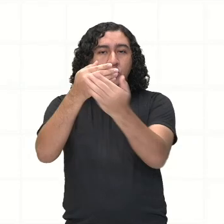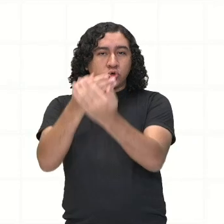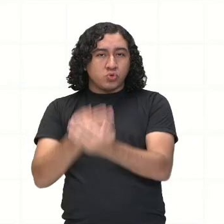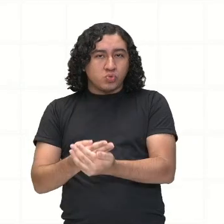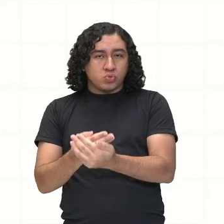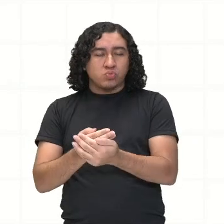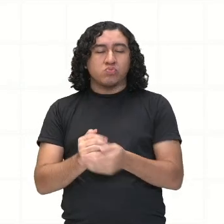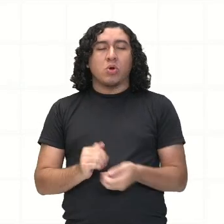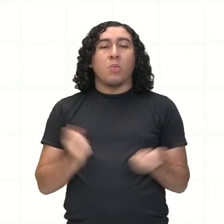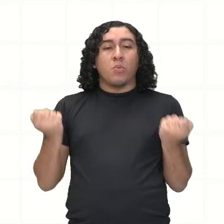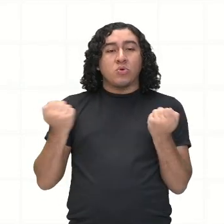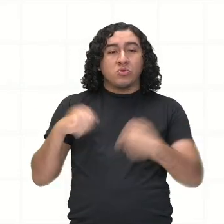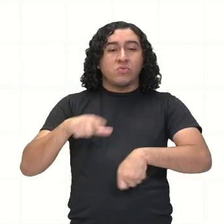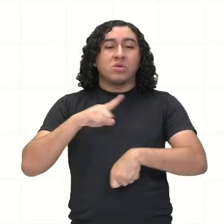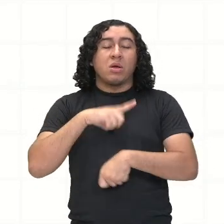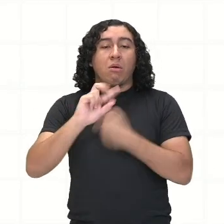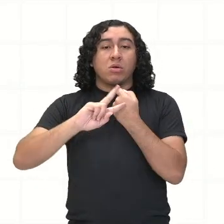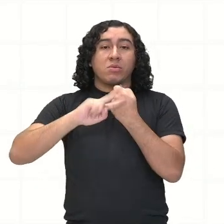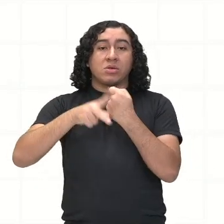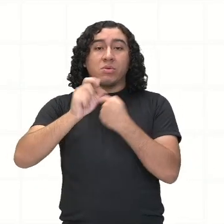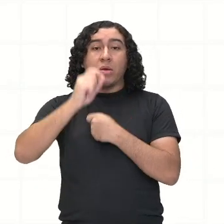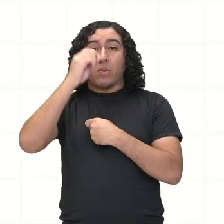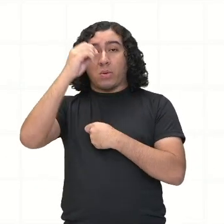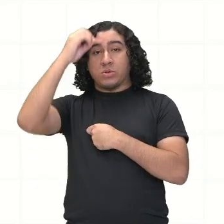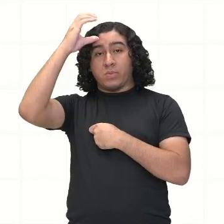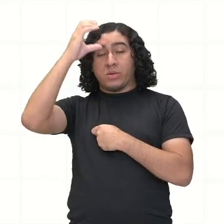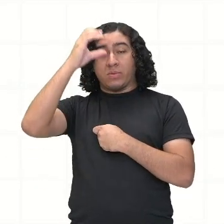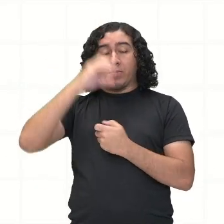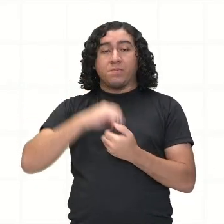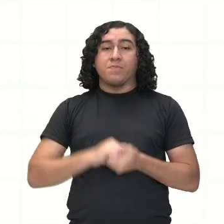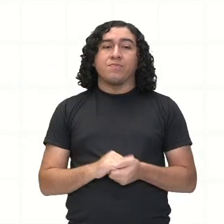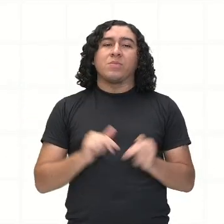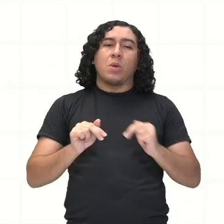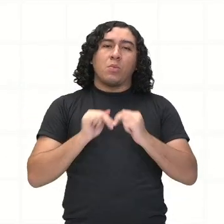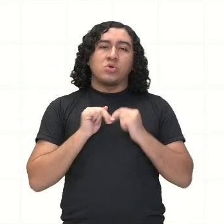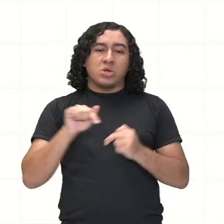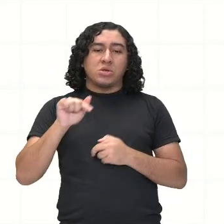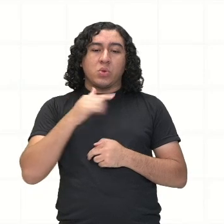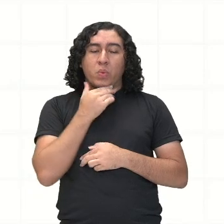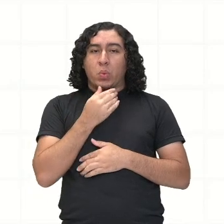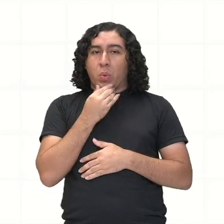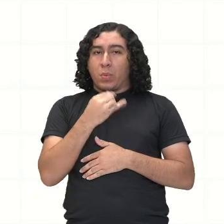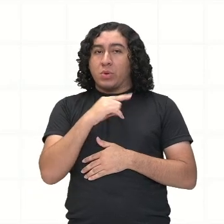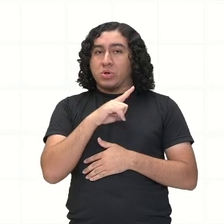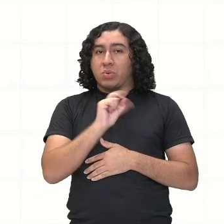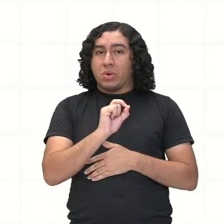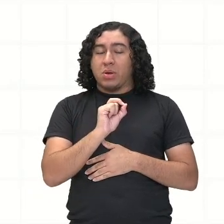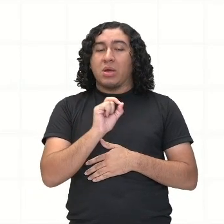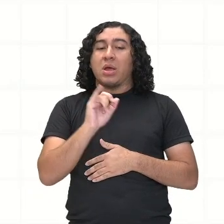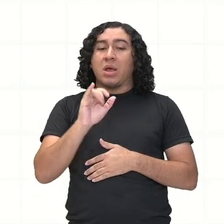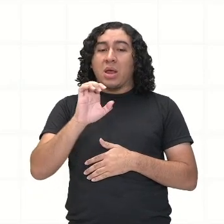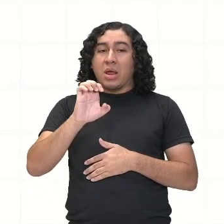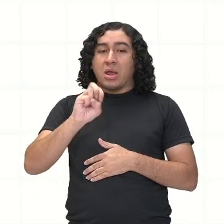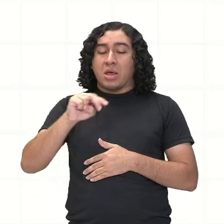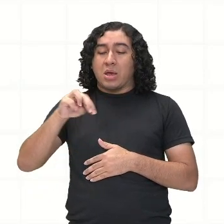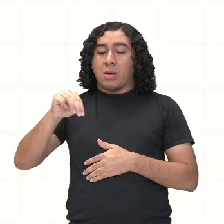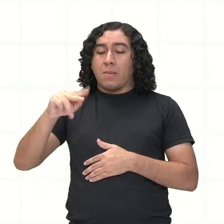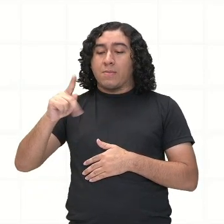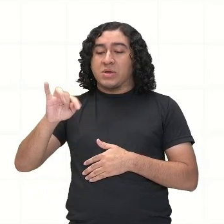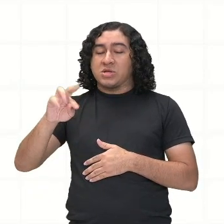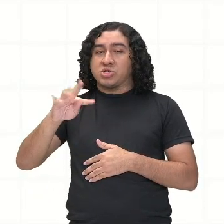se consegue obter o conhecimento. Então, por isso que Thomas Hobbes, ele era empirista.